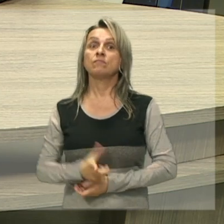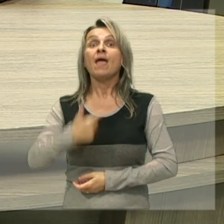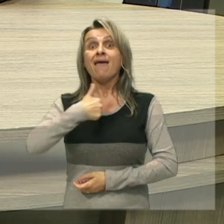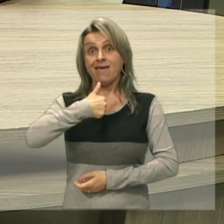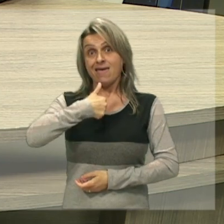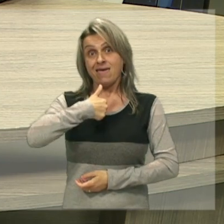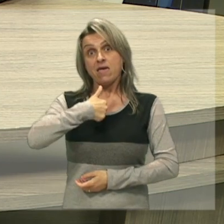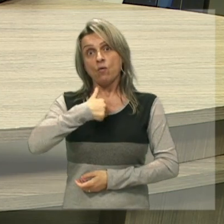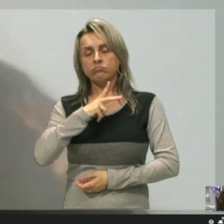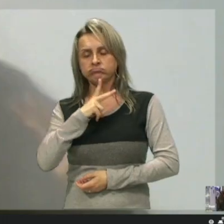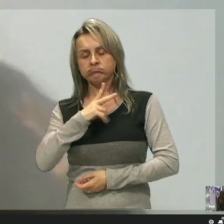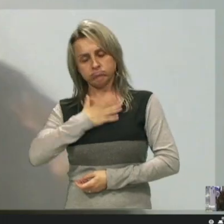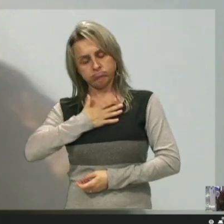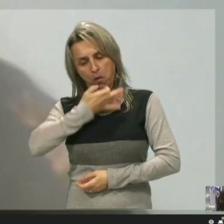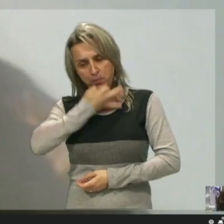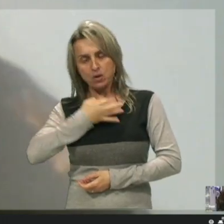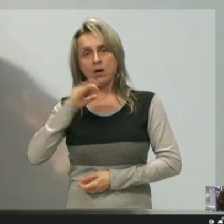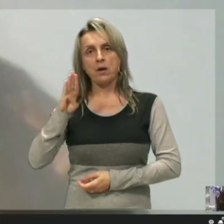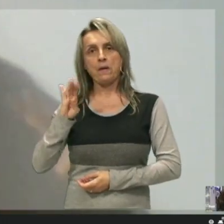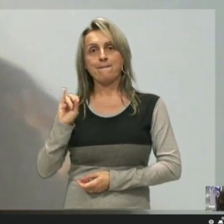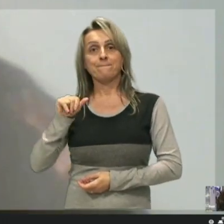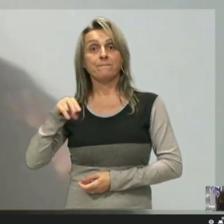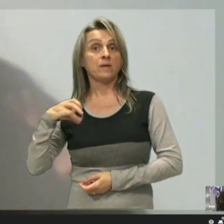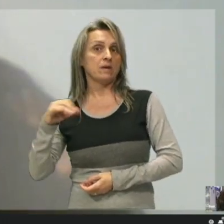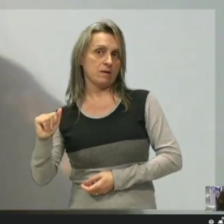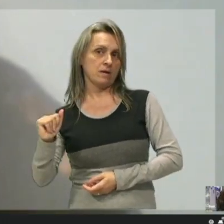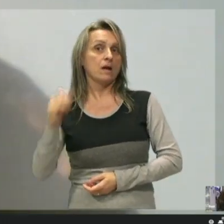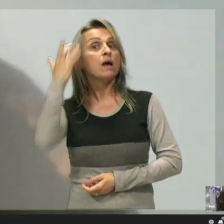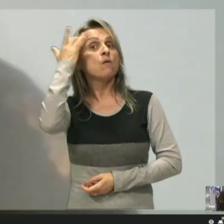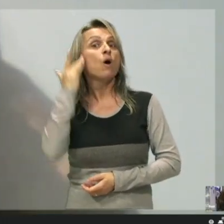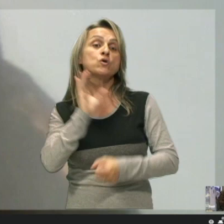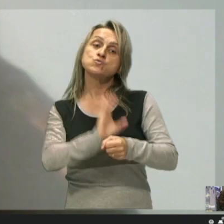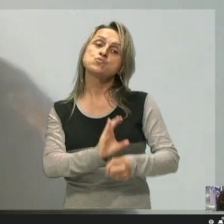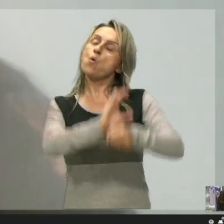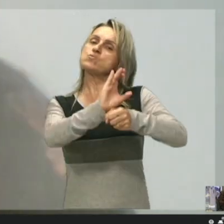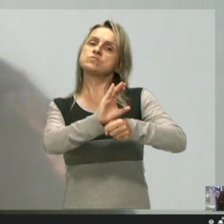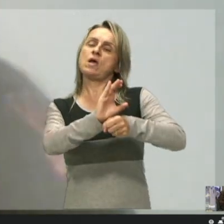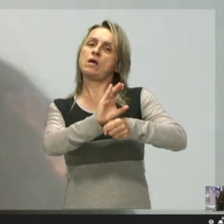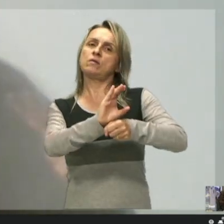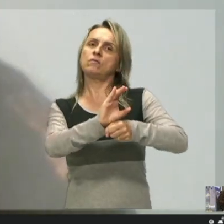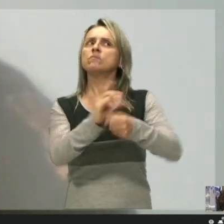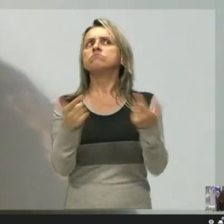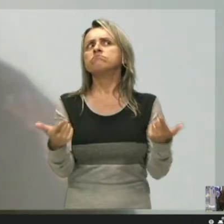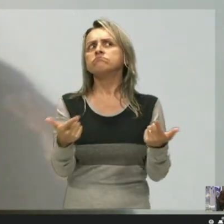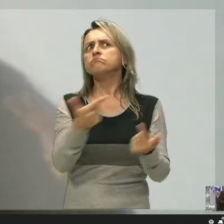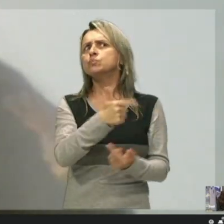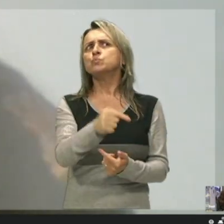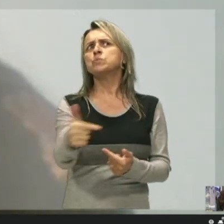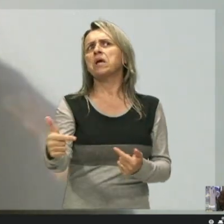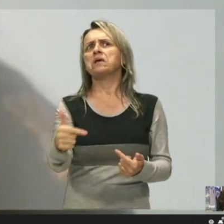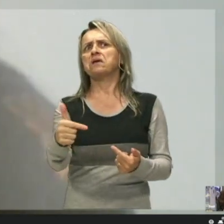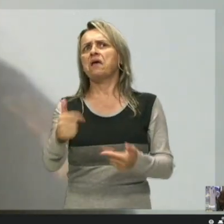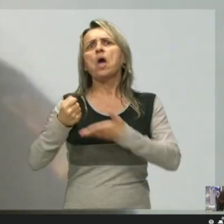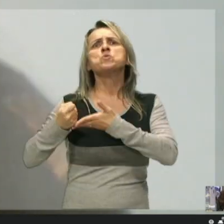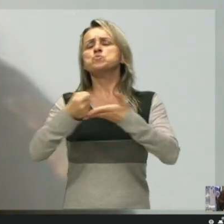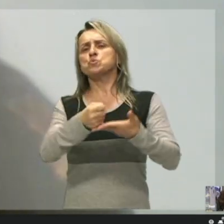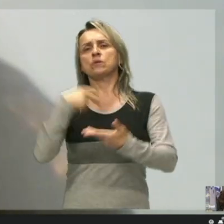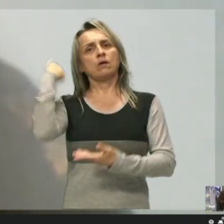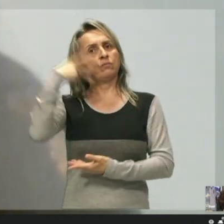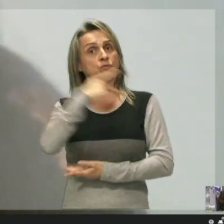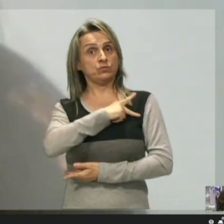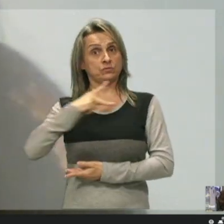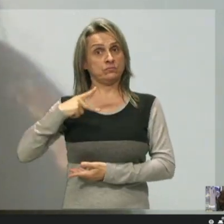que um conselho ele não tem que subsidiar a política pública. As atividades, as políticas, os atendimentos das organizações, eles